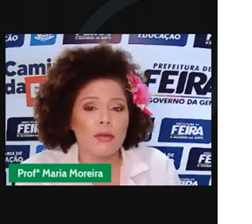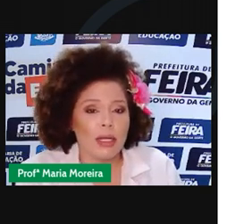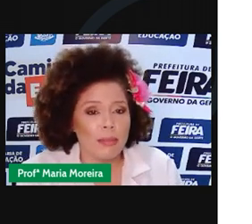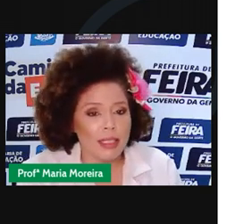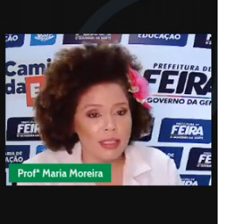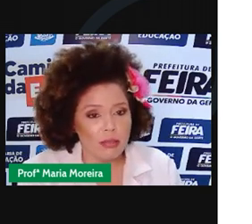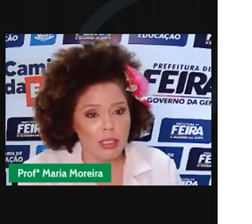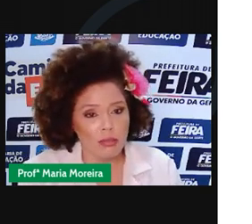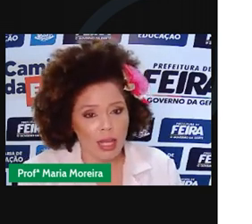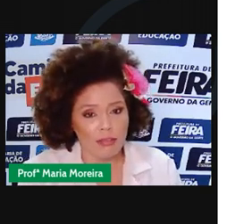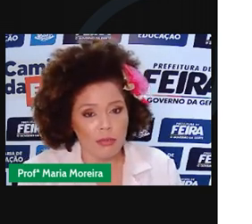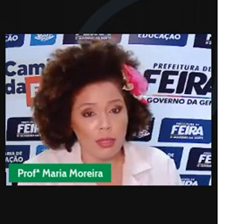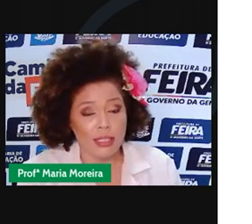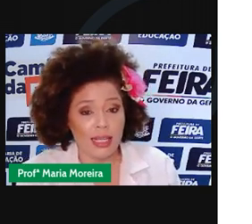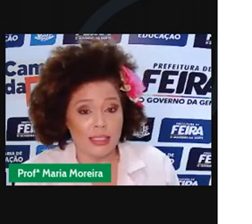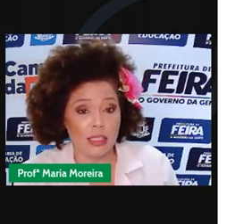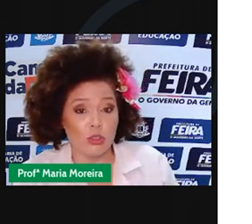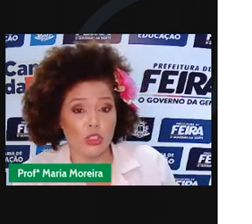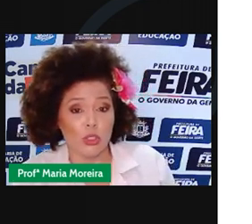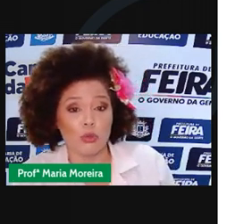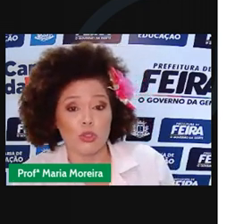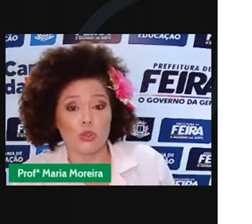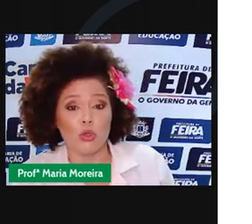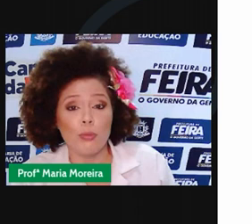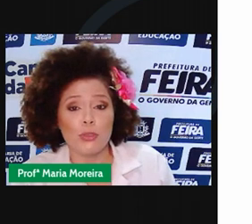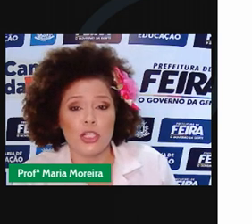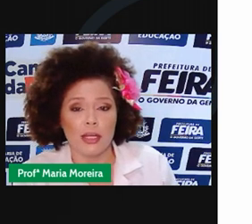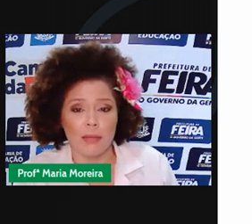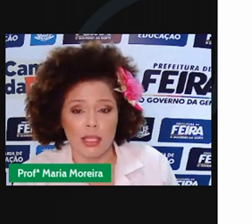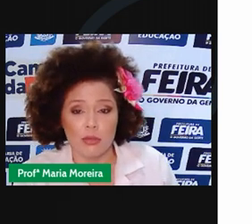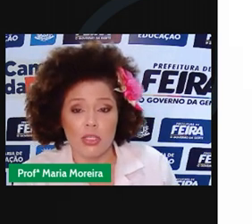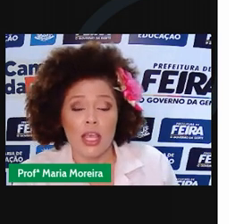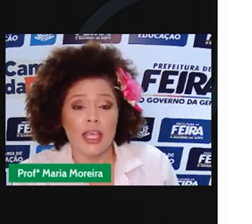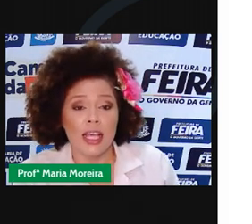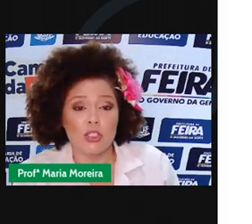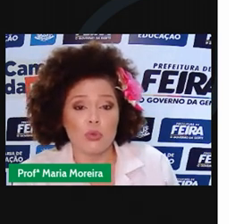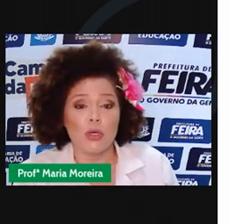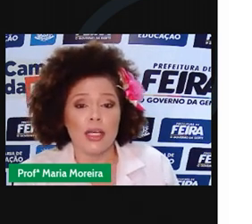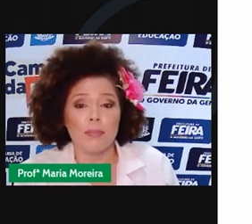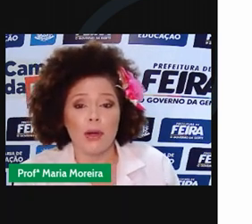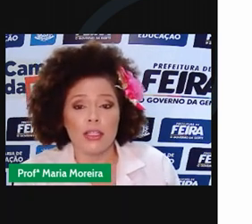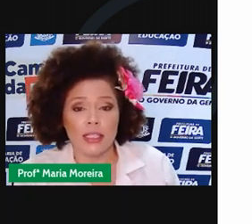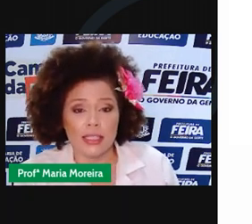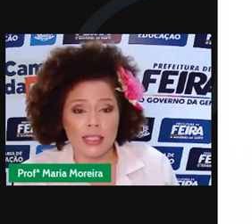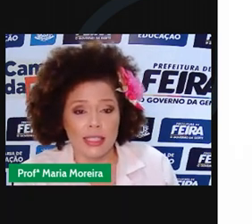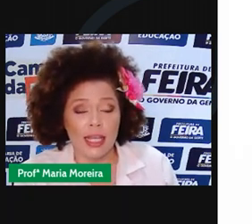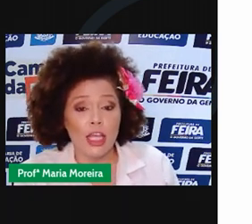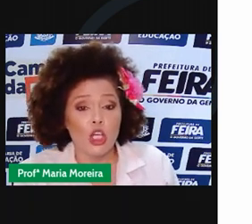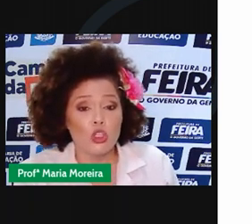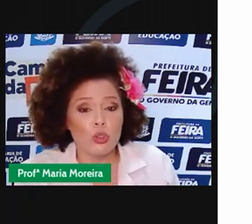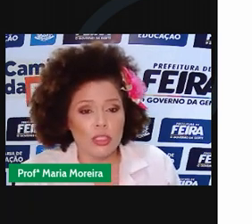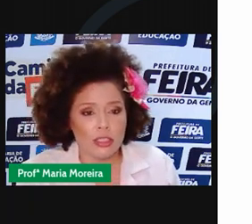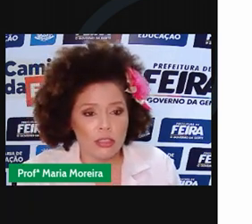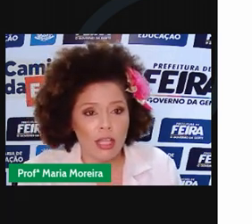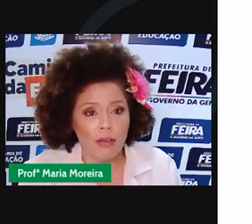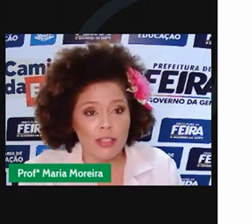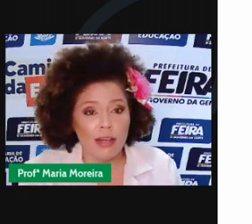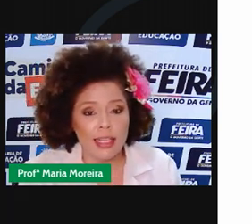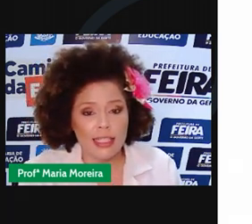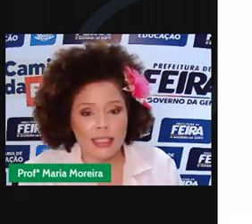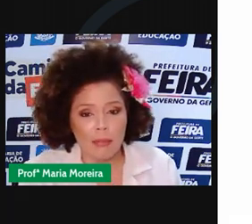como ter uma alimentação saudável analisando os seus grupos de alimentos EA sua importância né